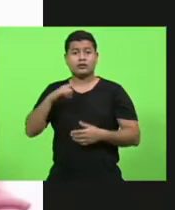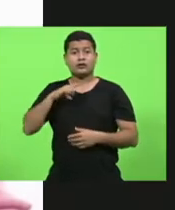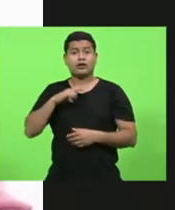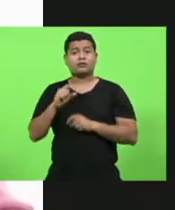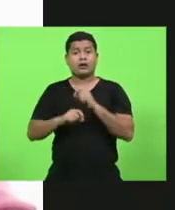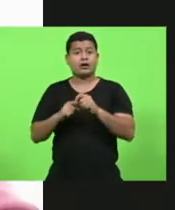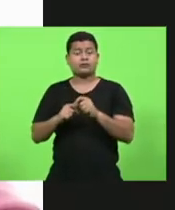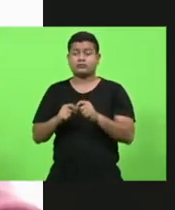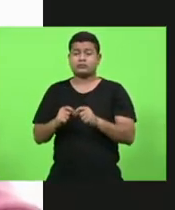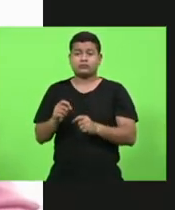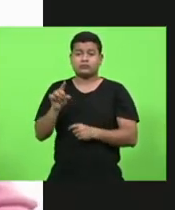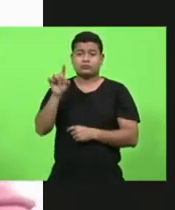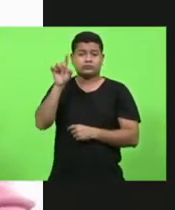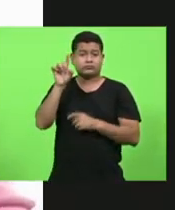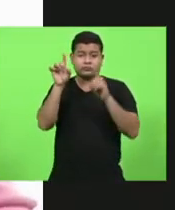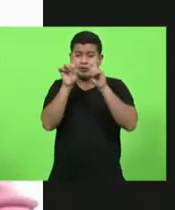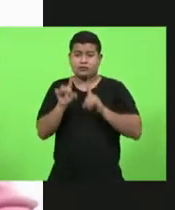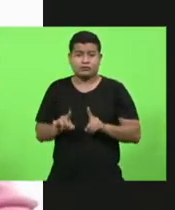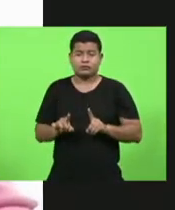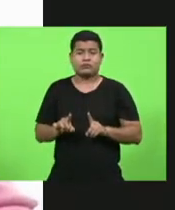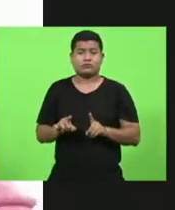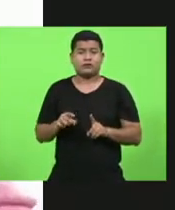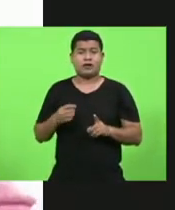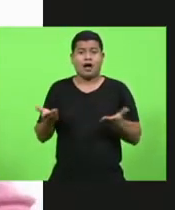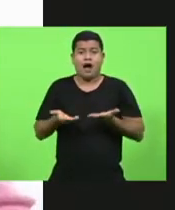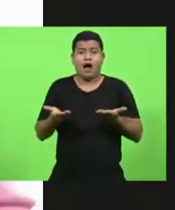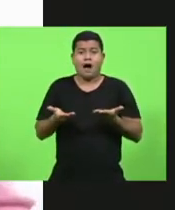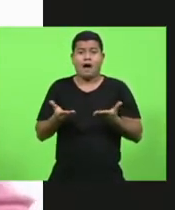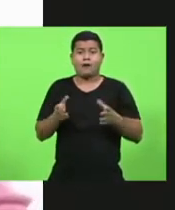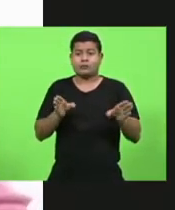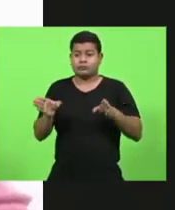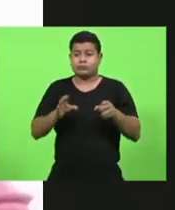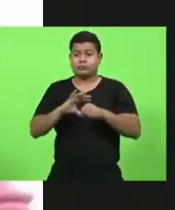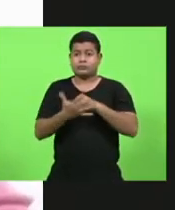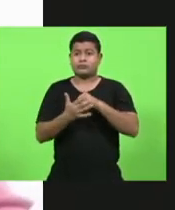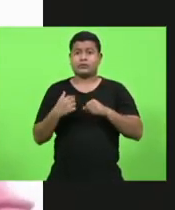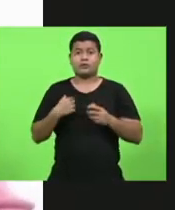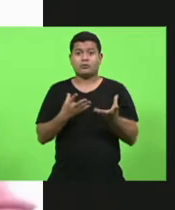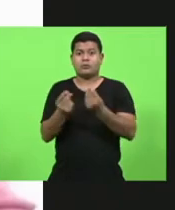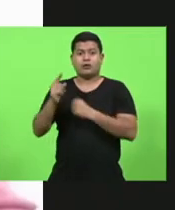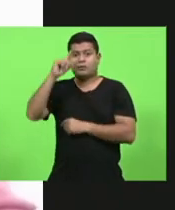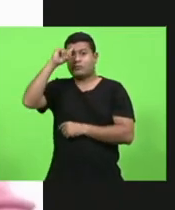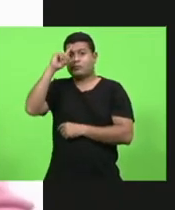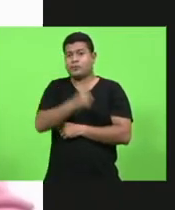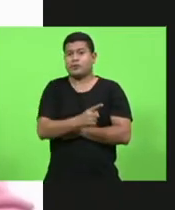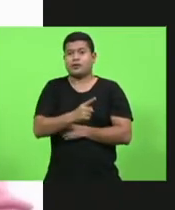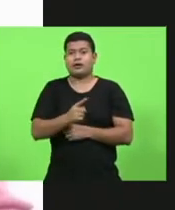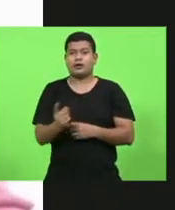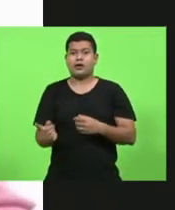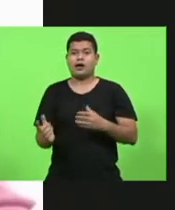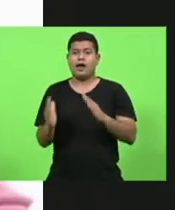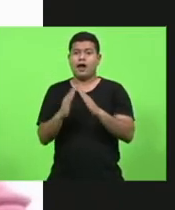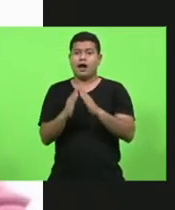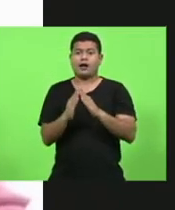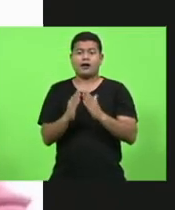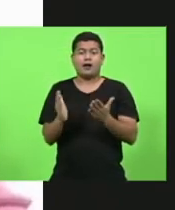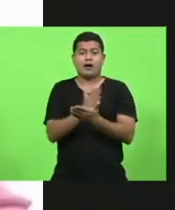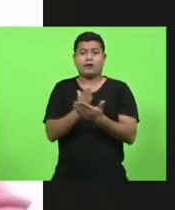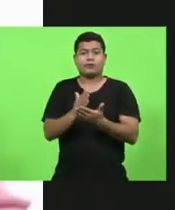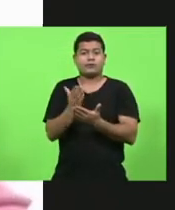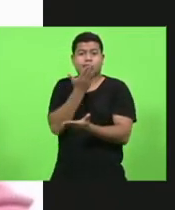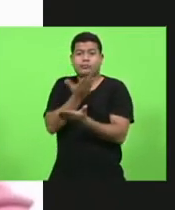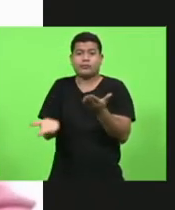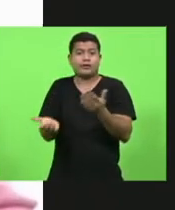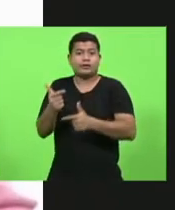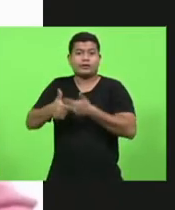Durante o início da pandemia, erroneamente, alguns foram mandados para casa e outros até perderam a sua colocação no mercado de